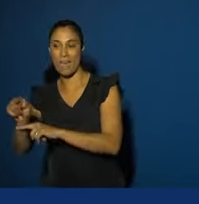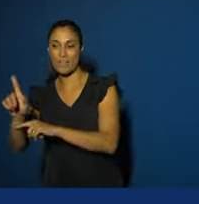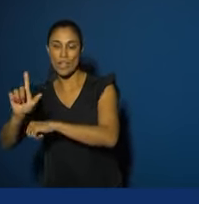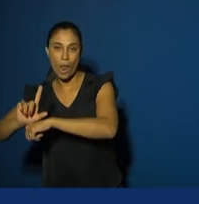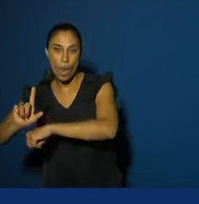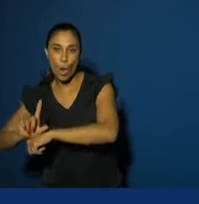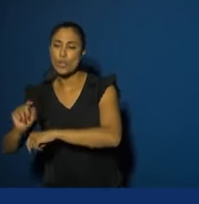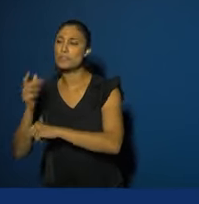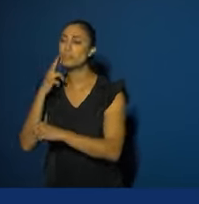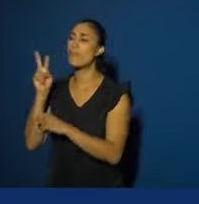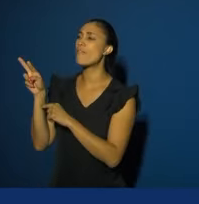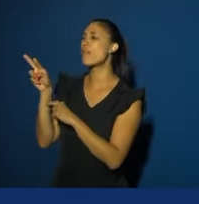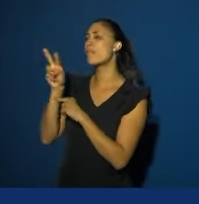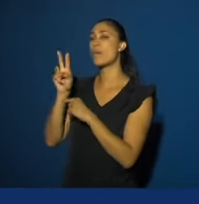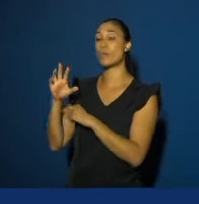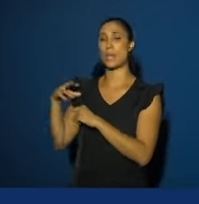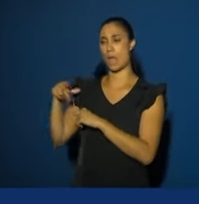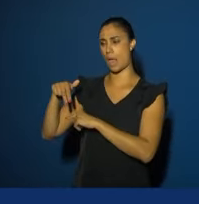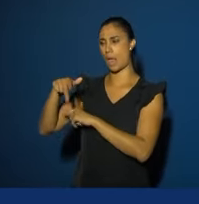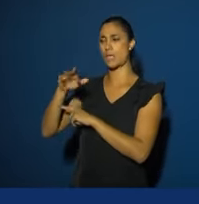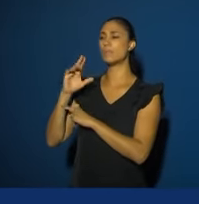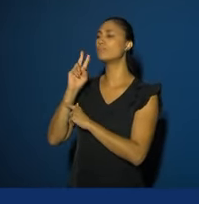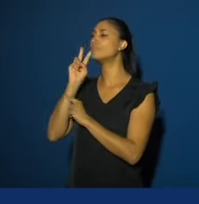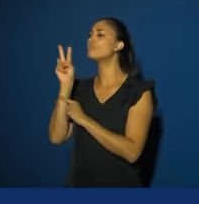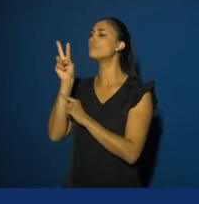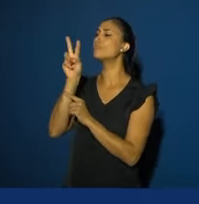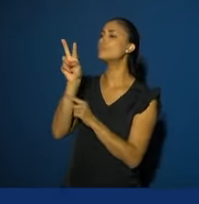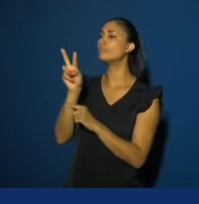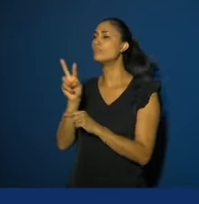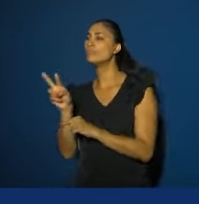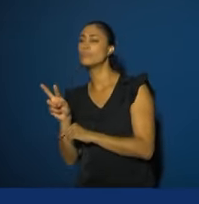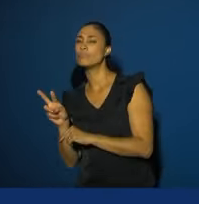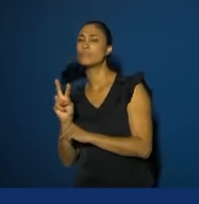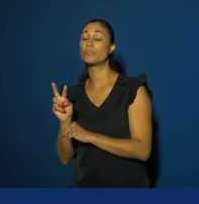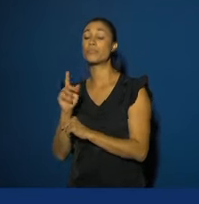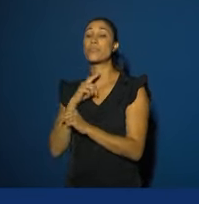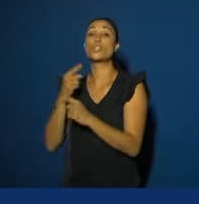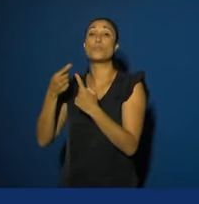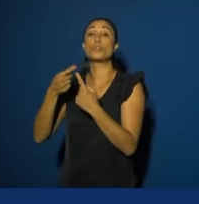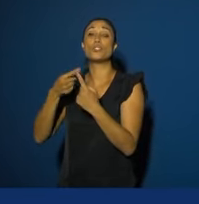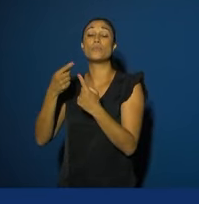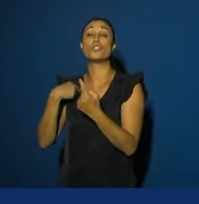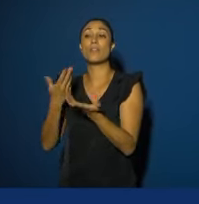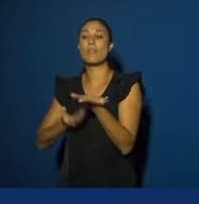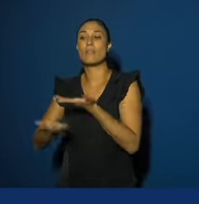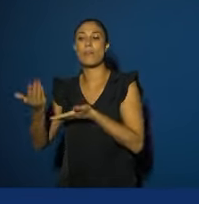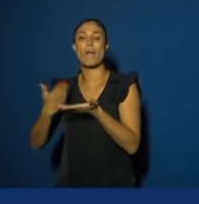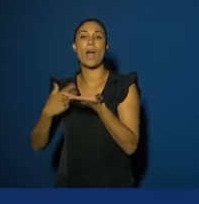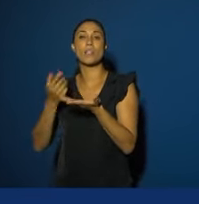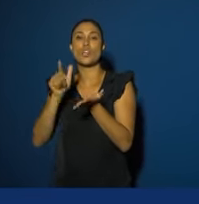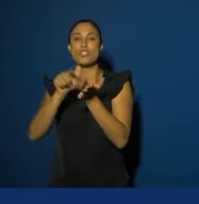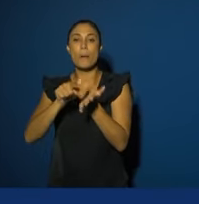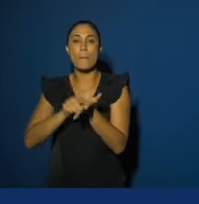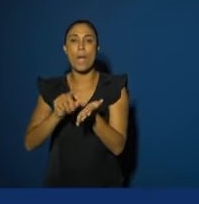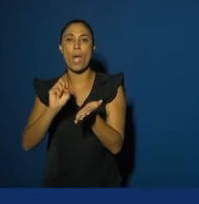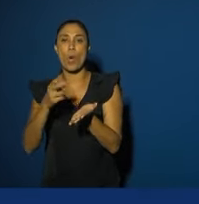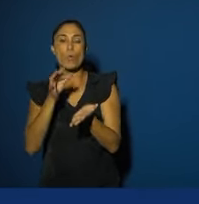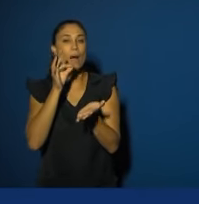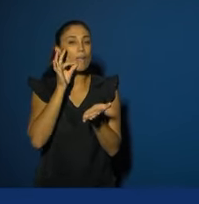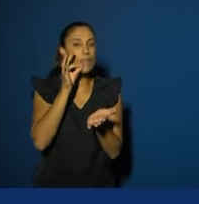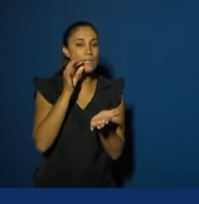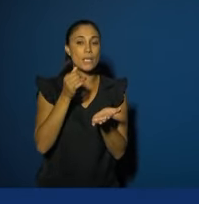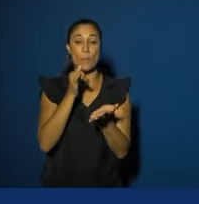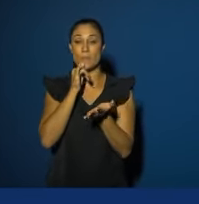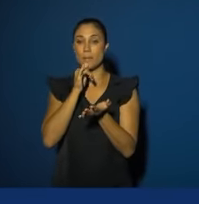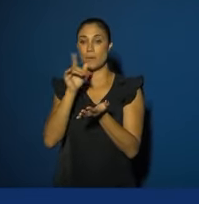tem na loja quando você entra na loja o tipo de serviço que você pode ter o tipo de de de embrulho o cafezinho me lembro de